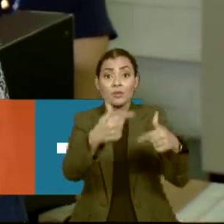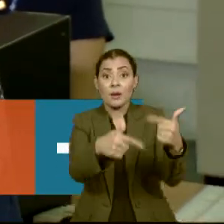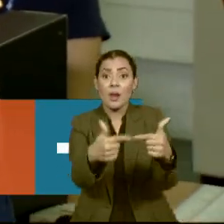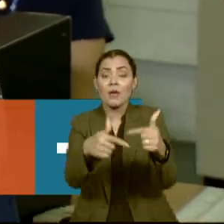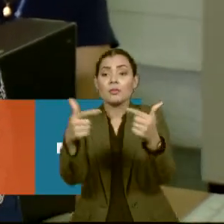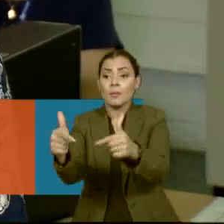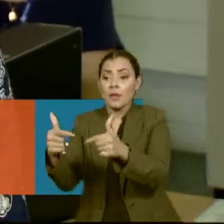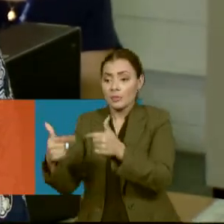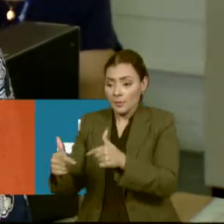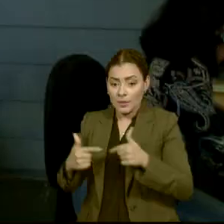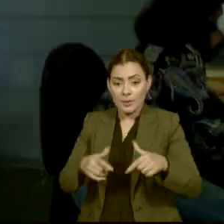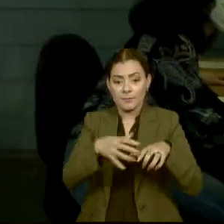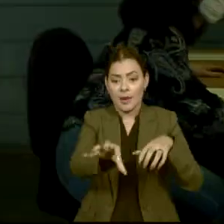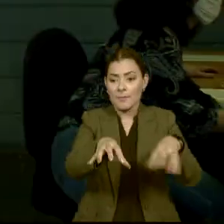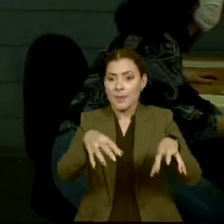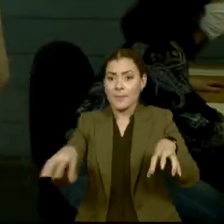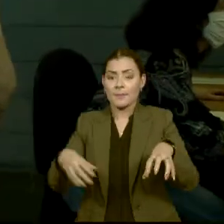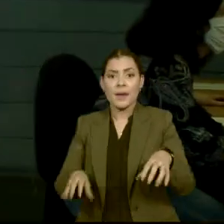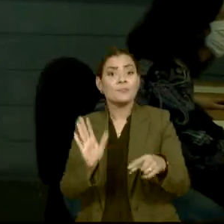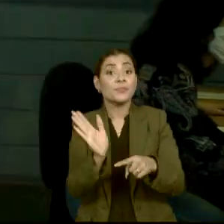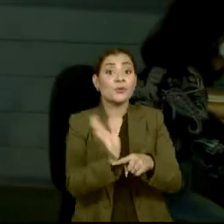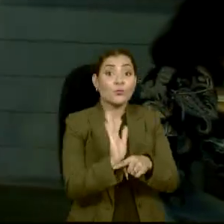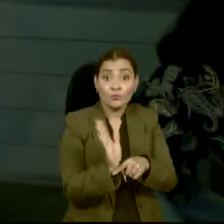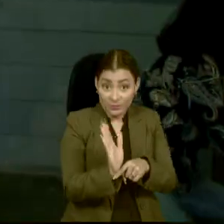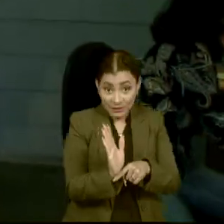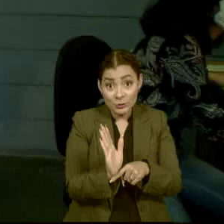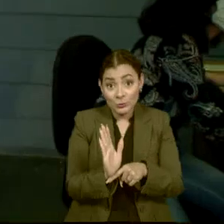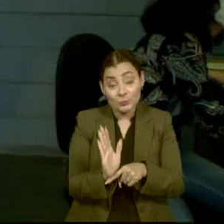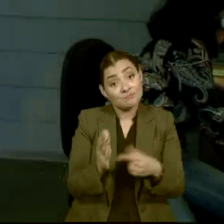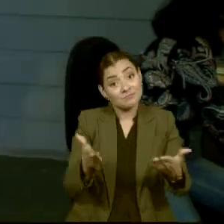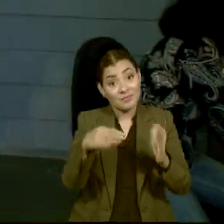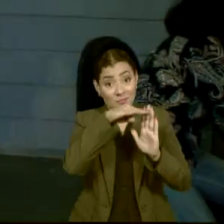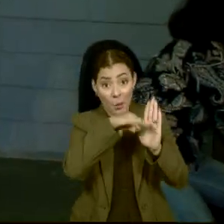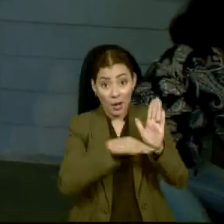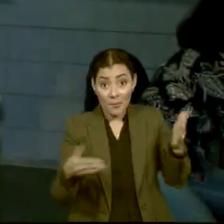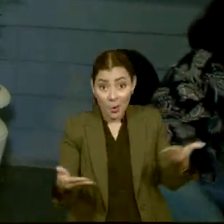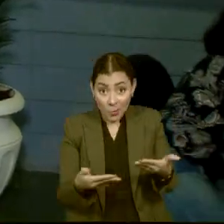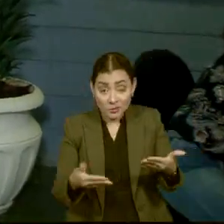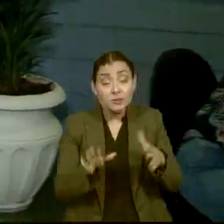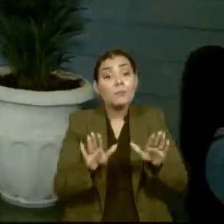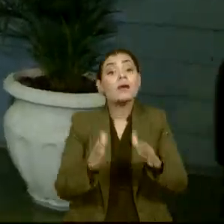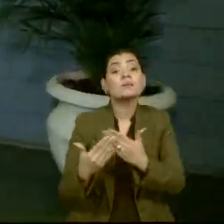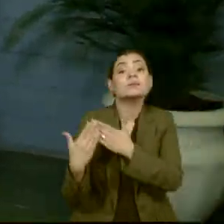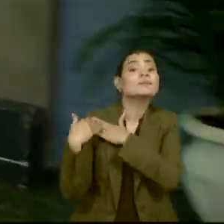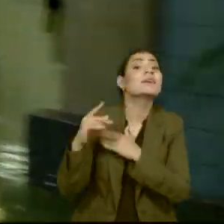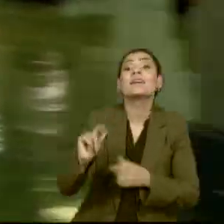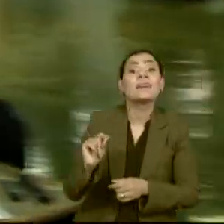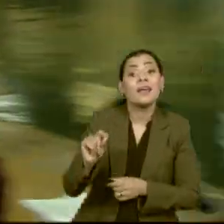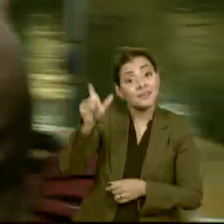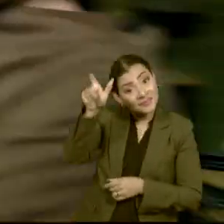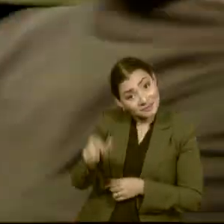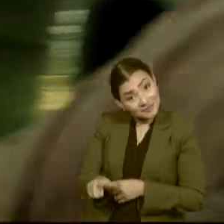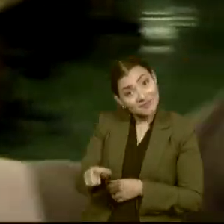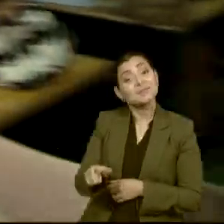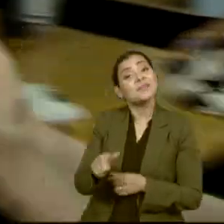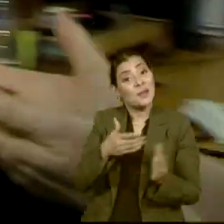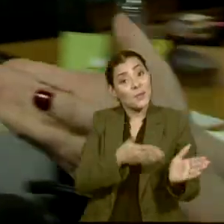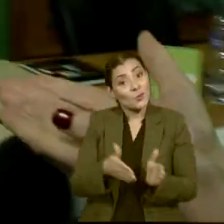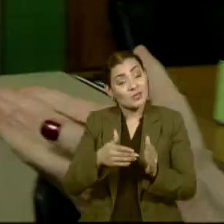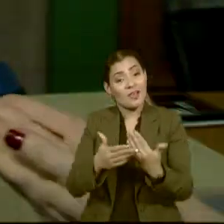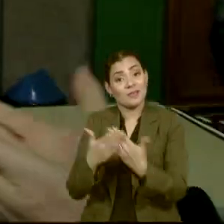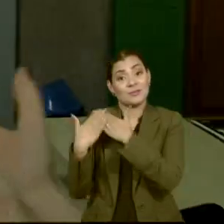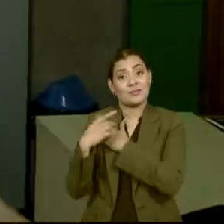estão trabalhando naquele programa. Esse vídeo não poderia ser realizado se não fosse a nossa produtora